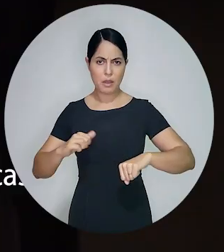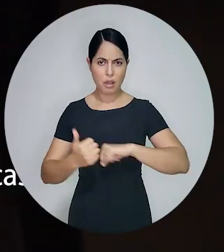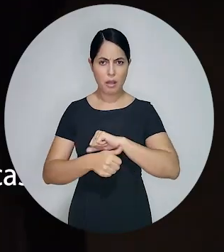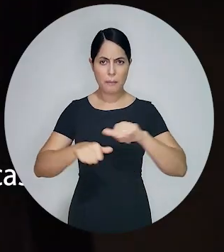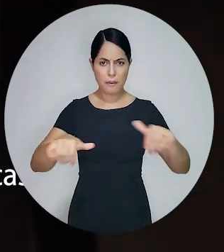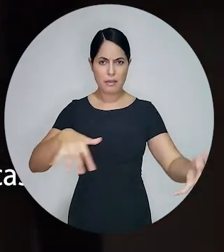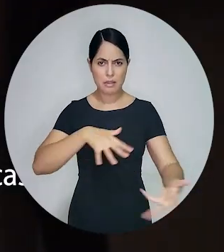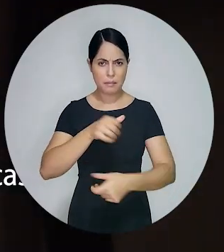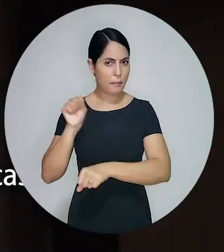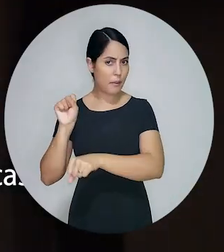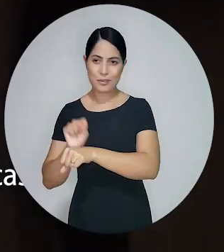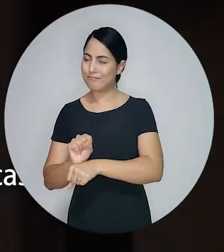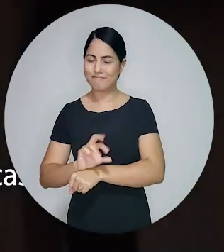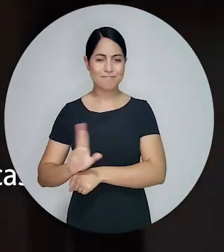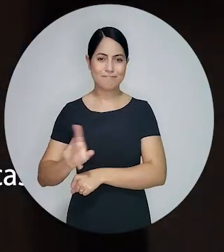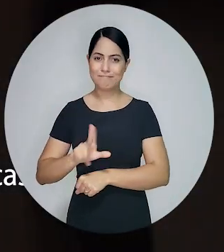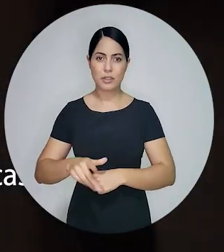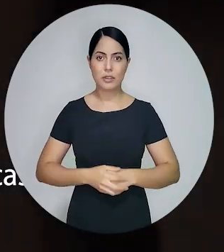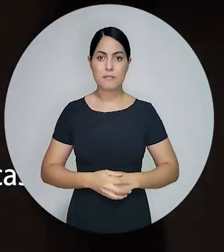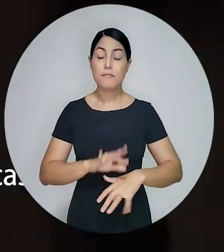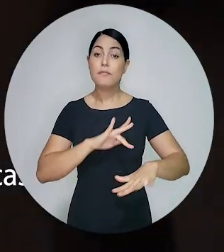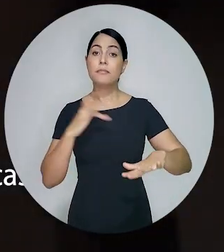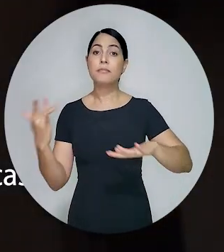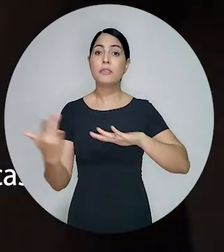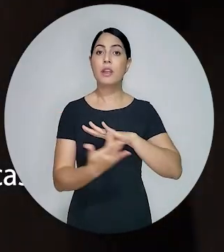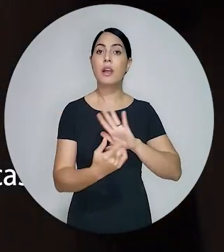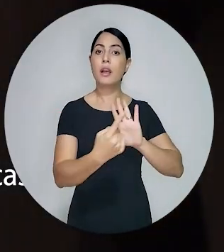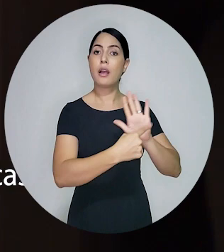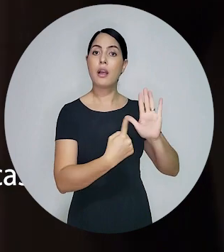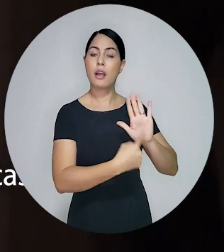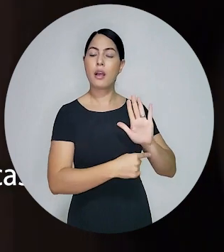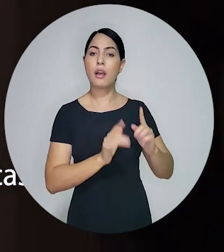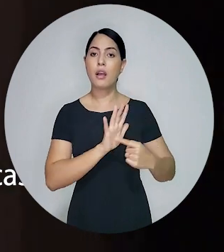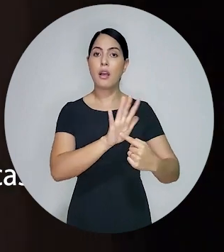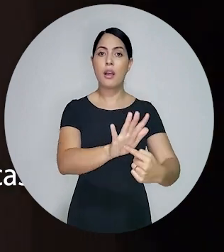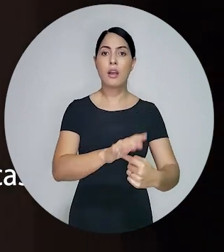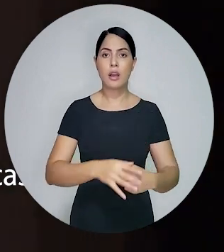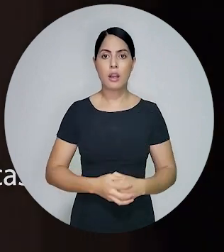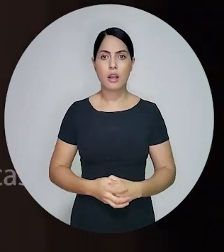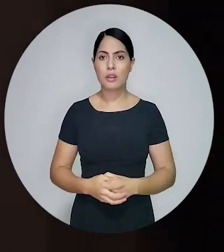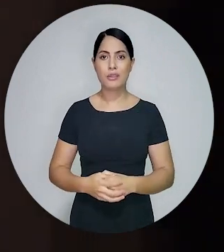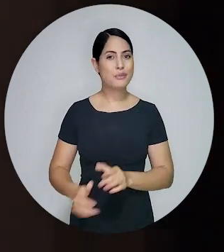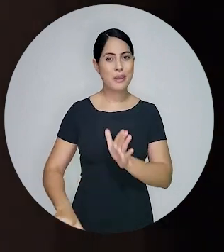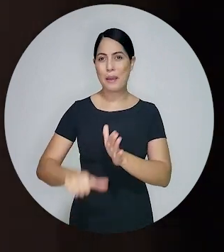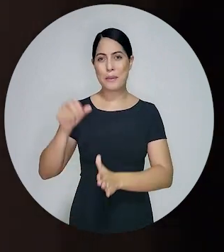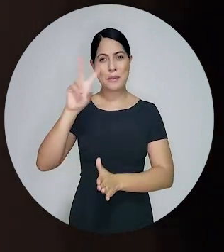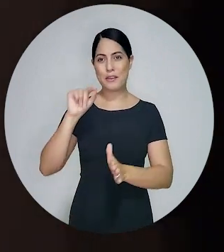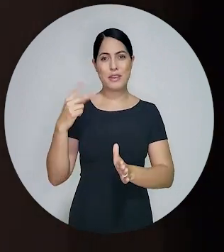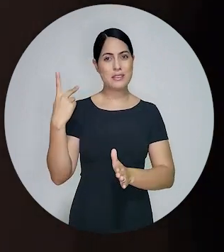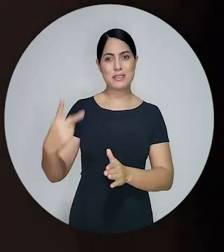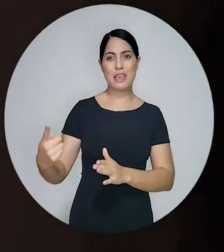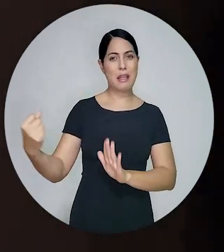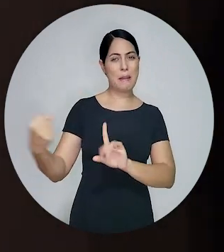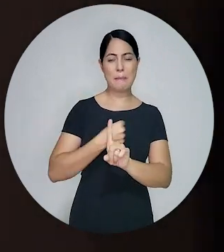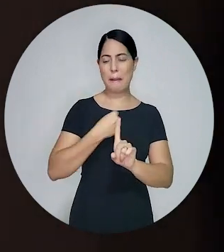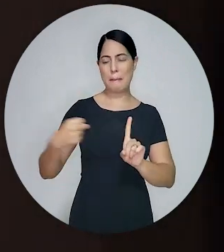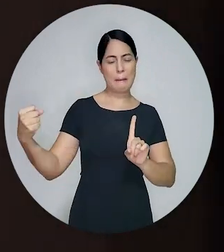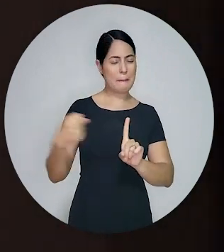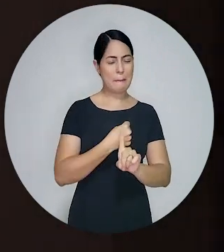pandemia. Eu tinha postado a foto com o X vermelho na minha rede social. Não foi a primeira vez que ele me